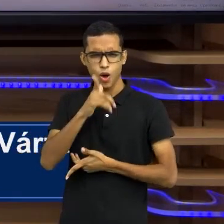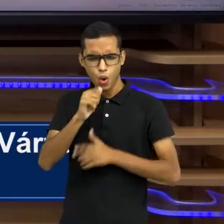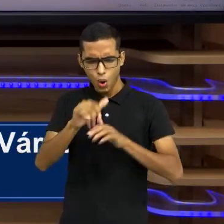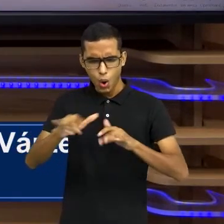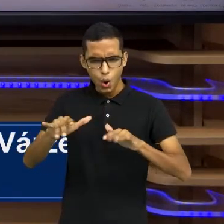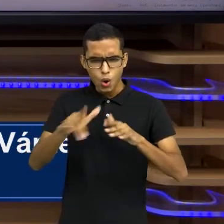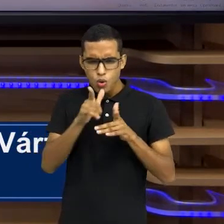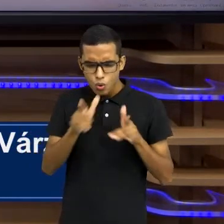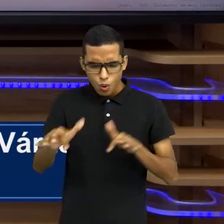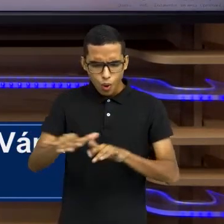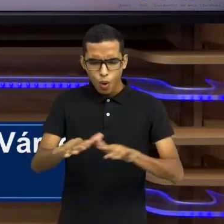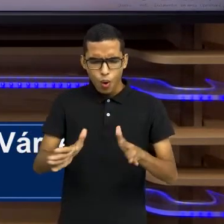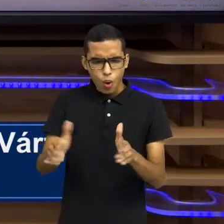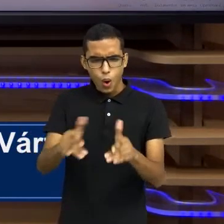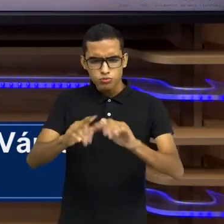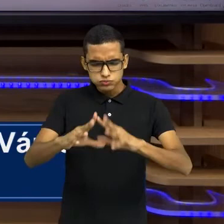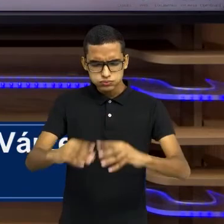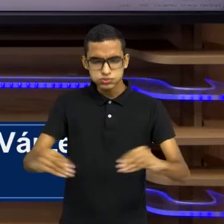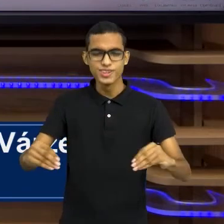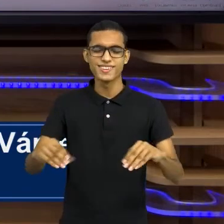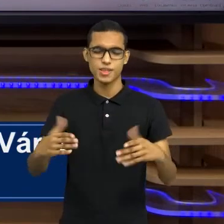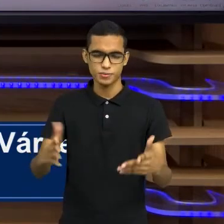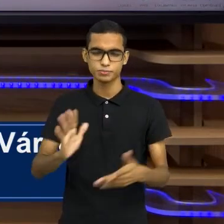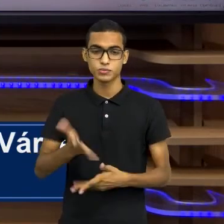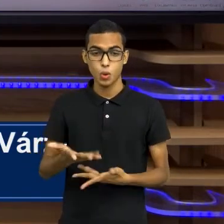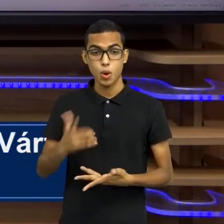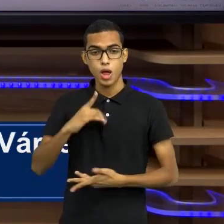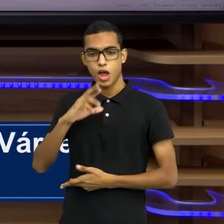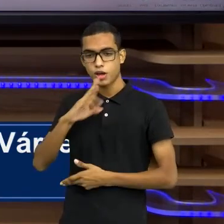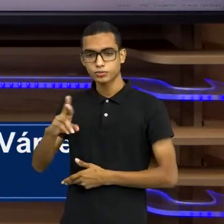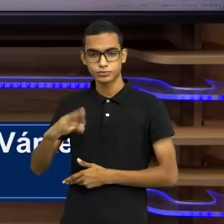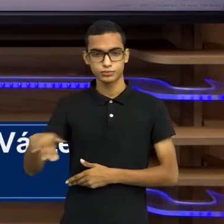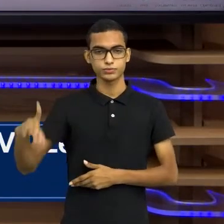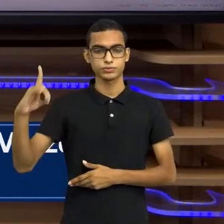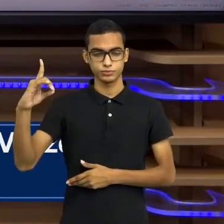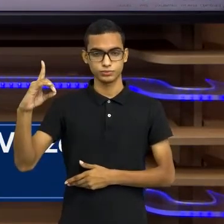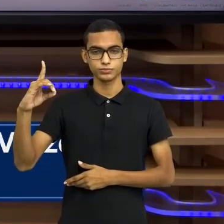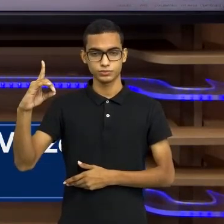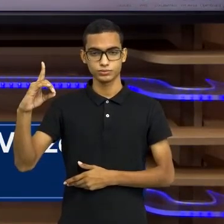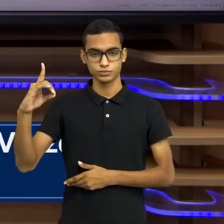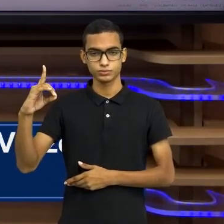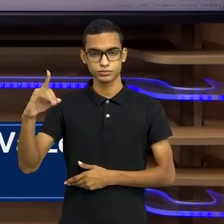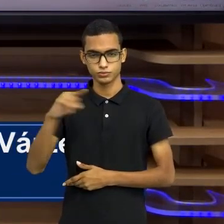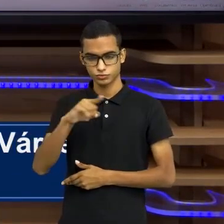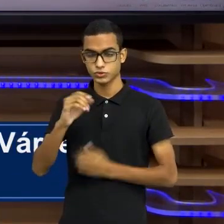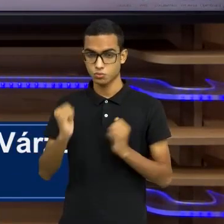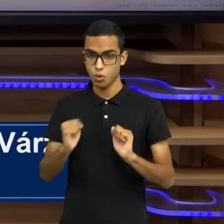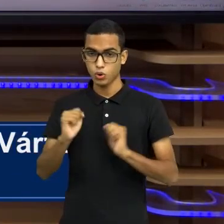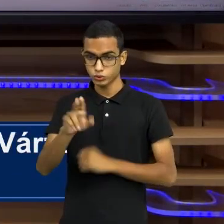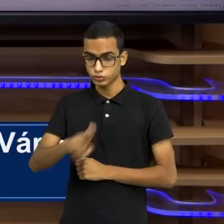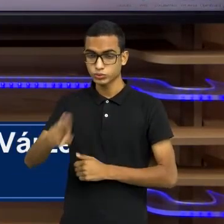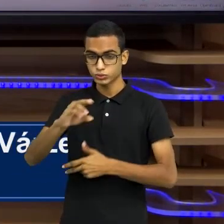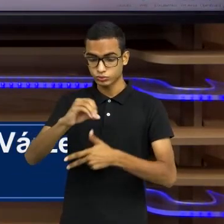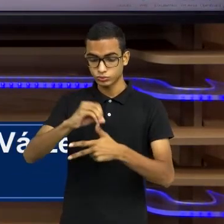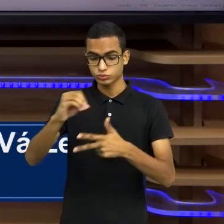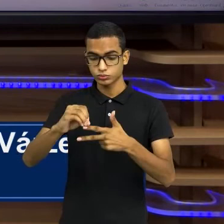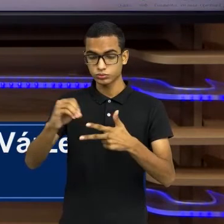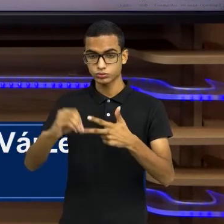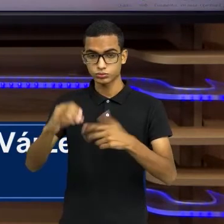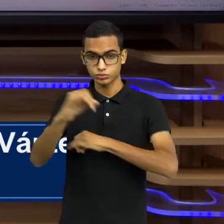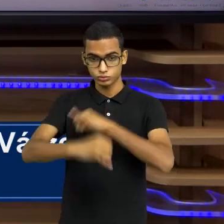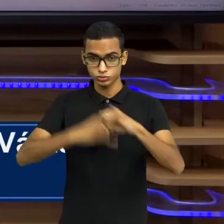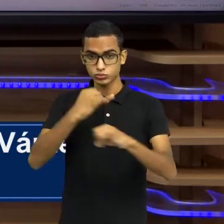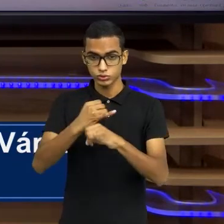Então, ele respondeu a letra D, muito bacana. Você viu aí, Kennedy, a questão do Enem Digital, que você pode levar para os seus colegas também,